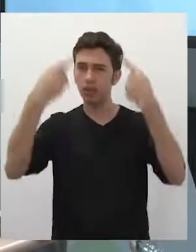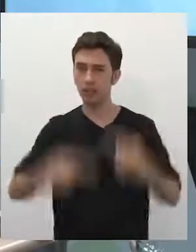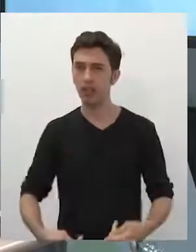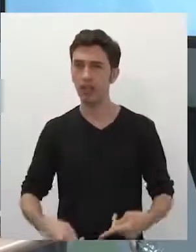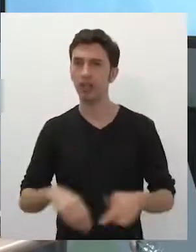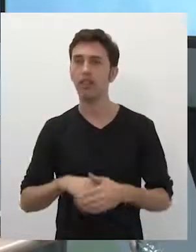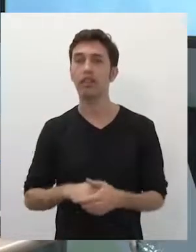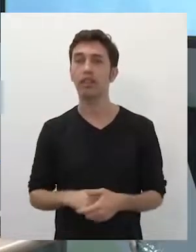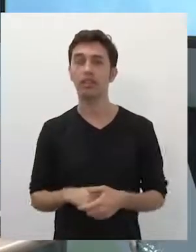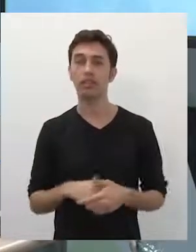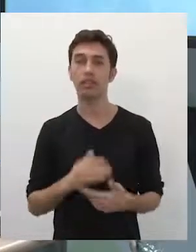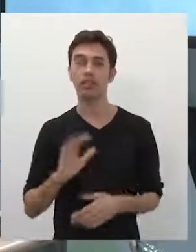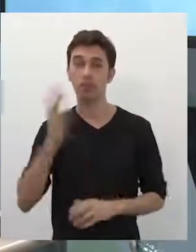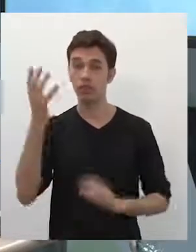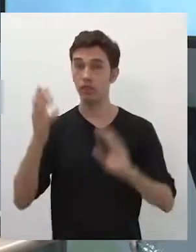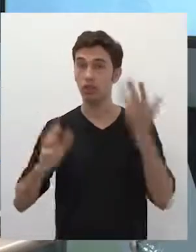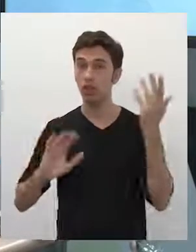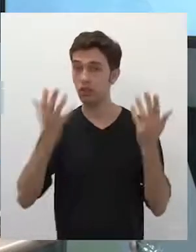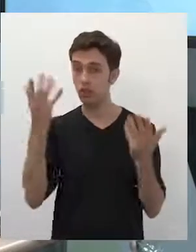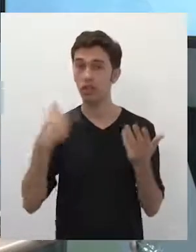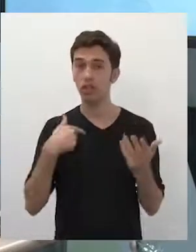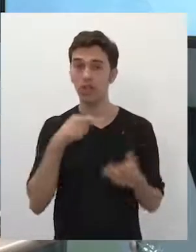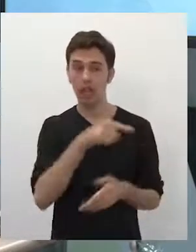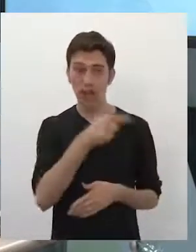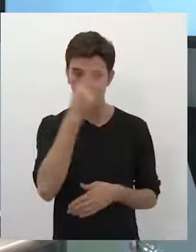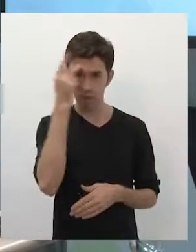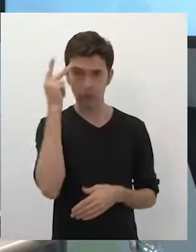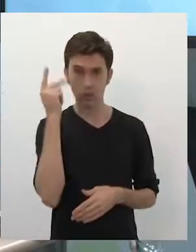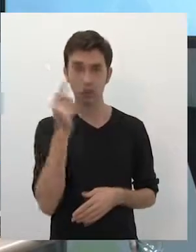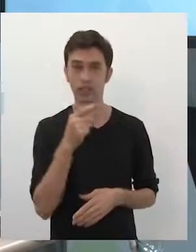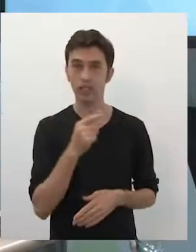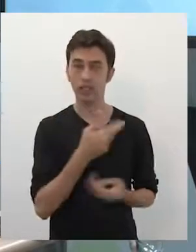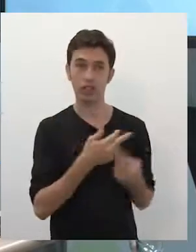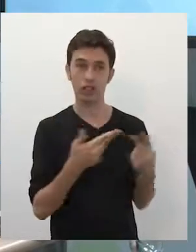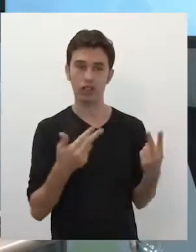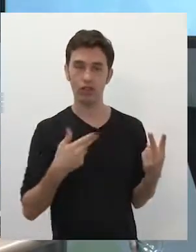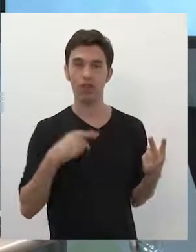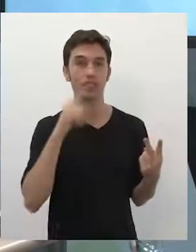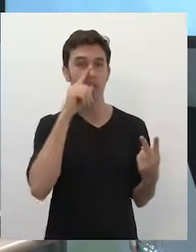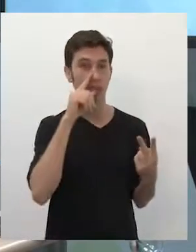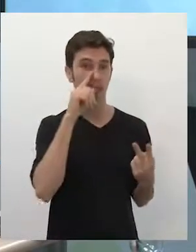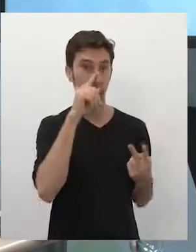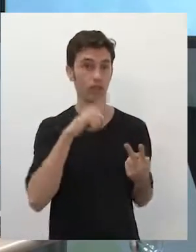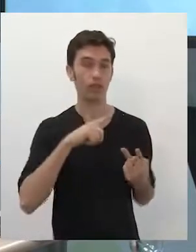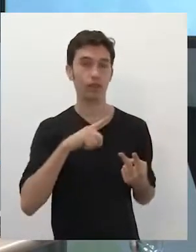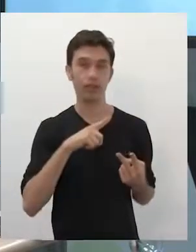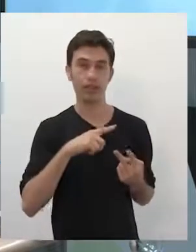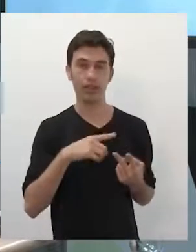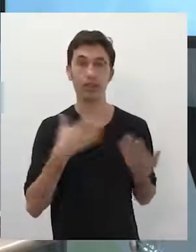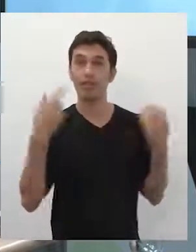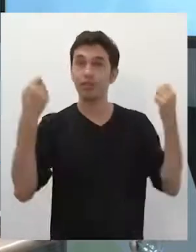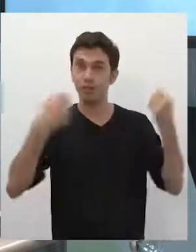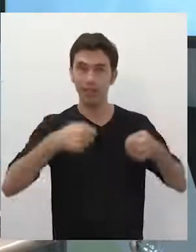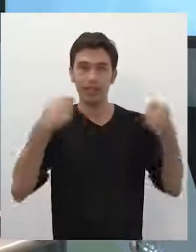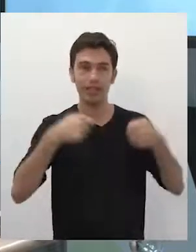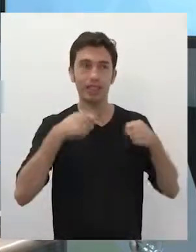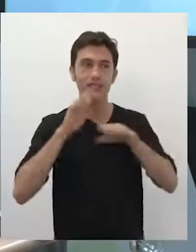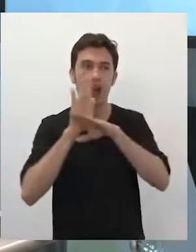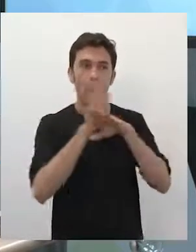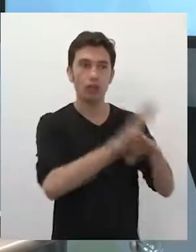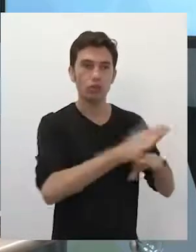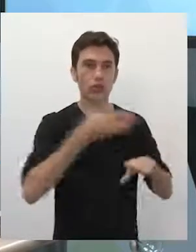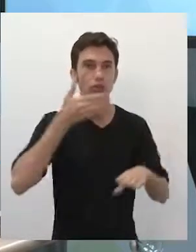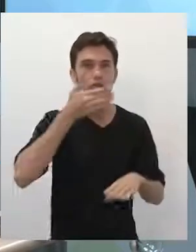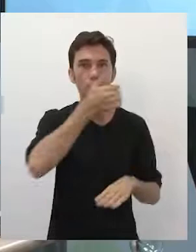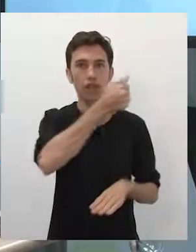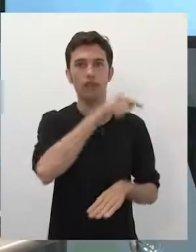situações que colocam em risco um grande número de pessoas. E se há uma necessidade de socorro para estas